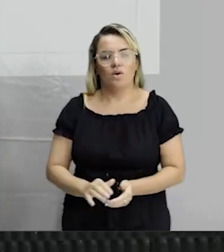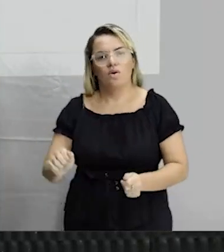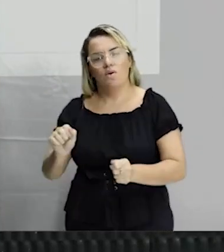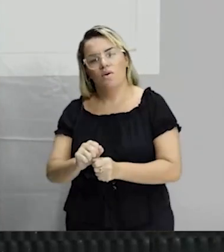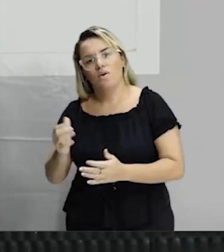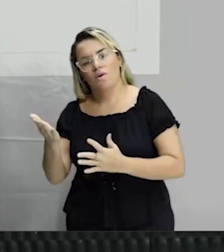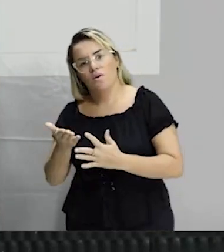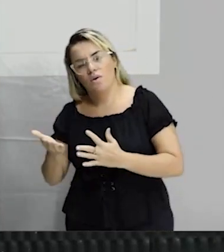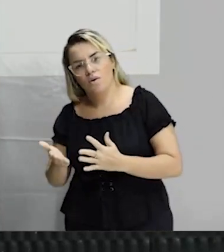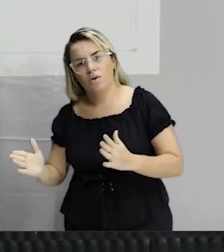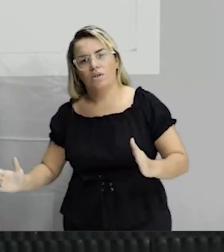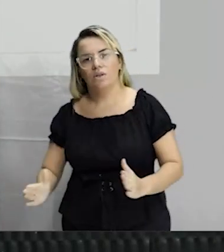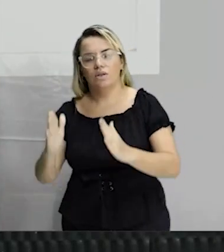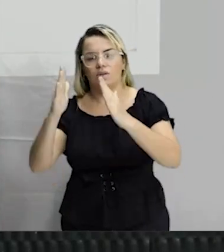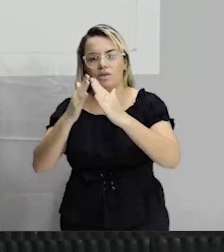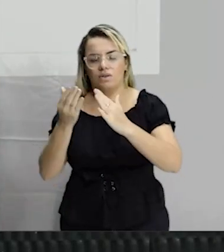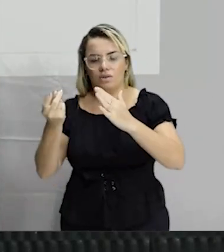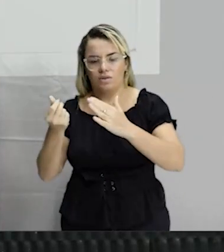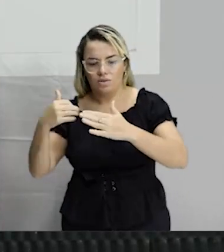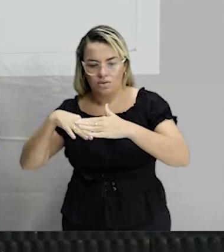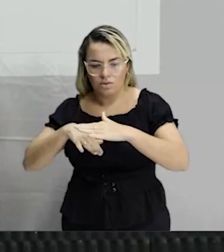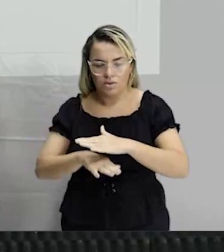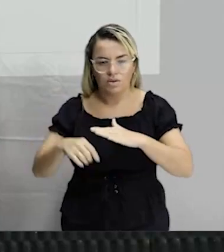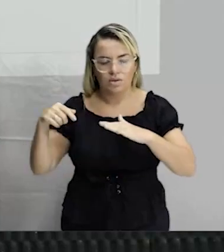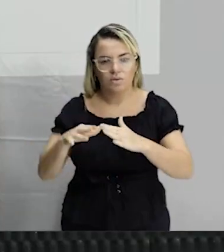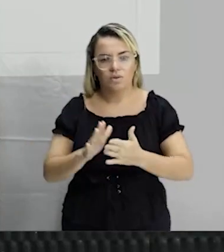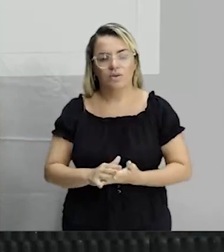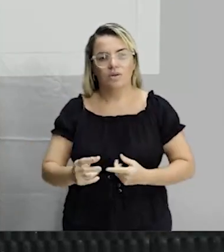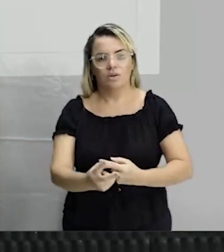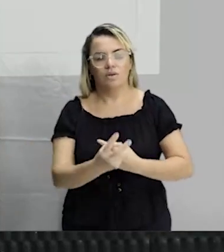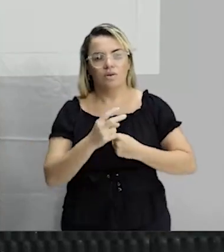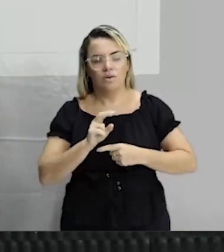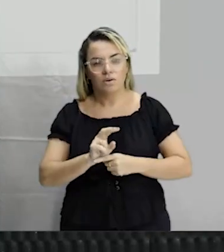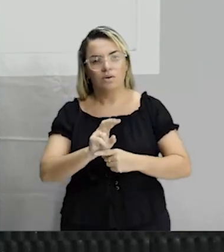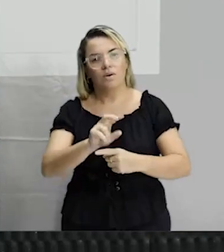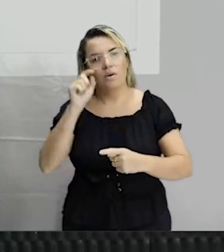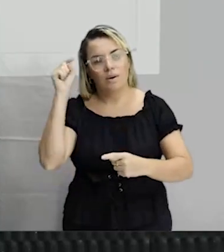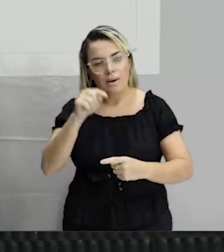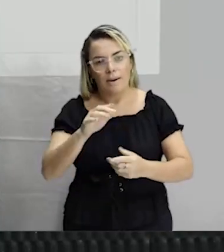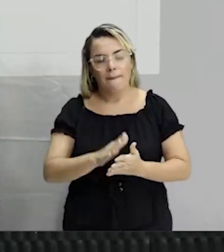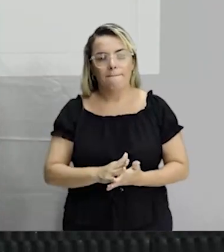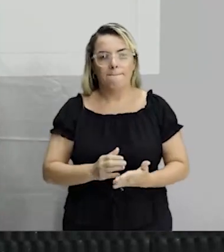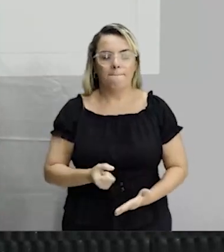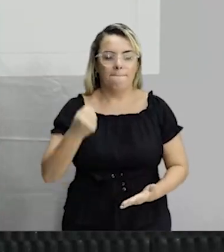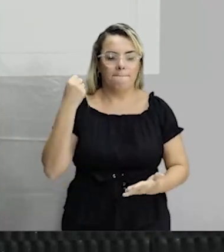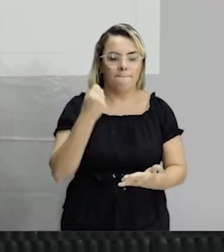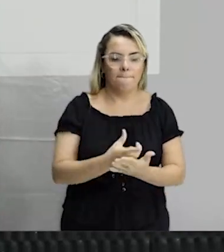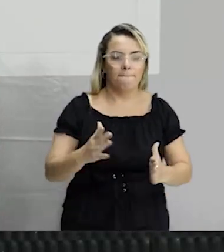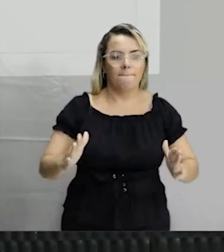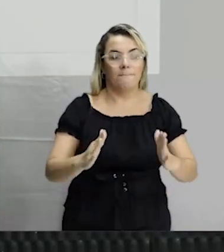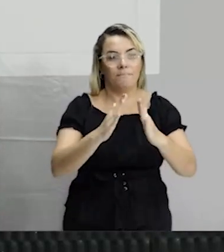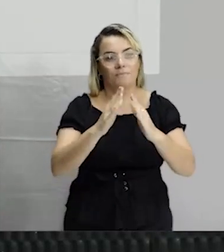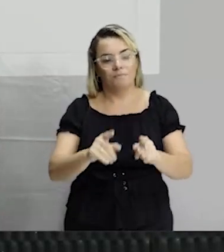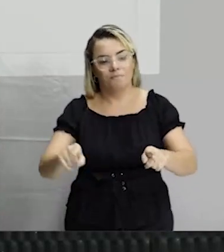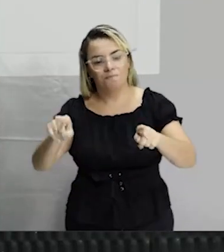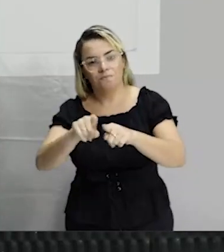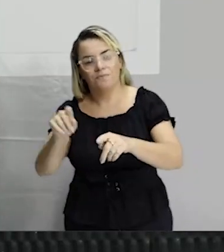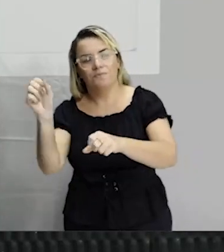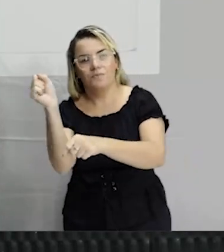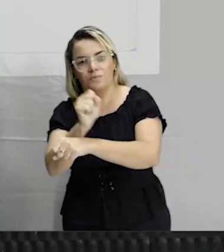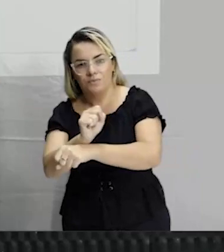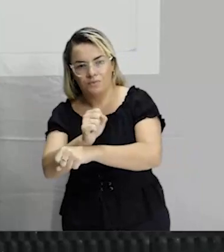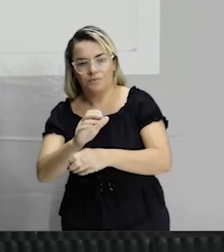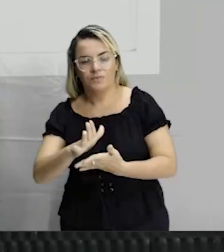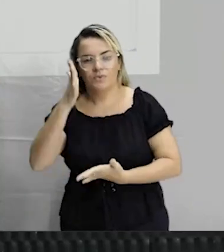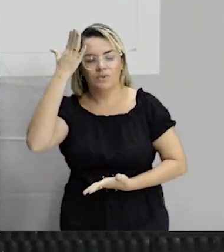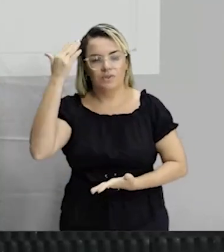financiamentos, gente que faz aplicações, tira empréstimos, compra casa, compra carro financiado. Então é importante que você